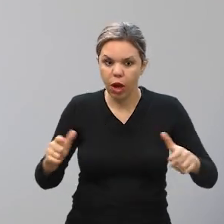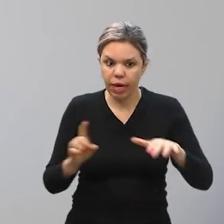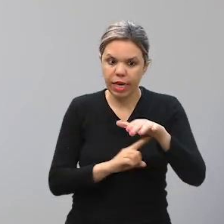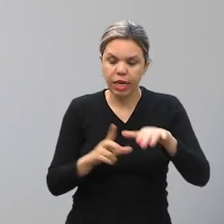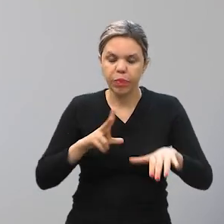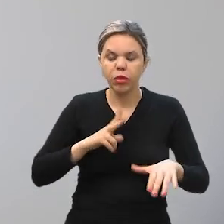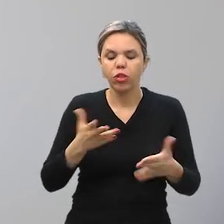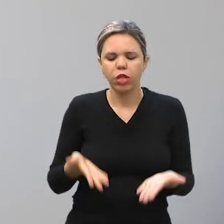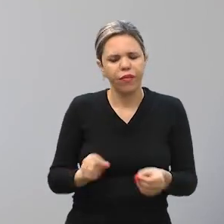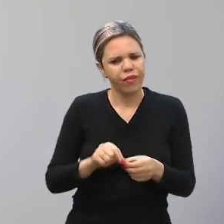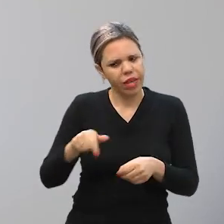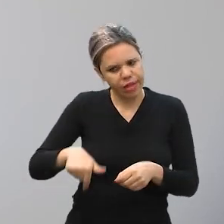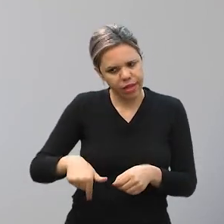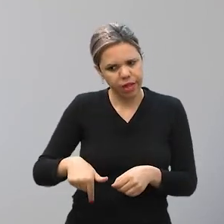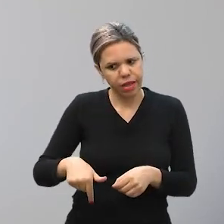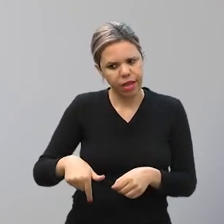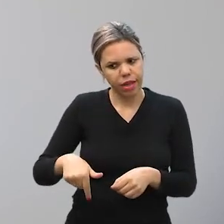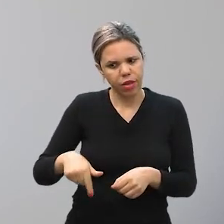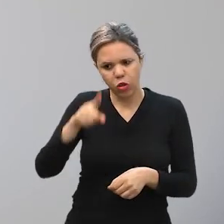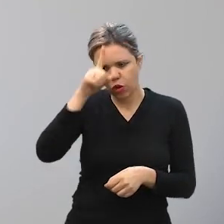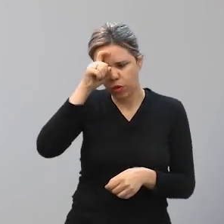ele faz aqui na Santa Casa?